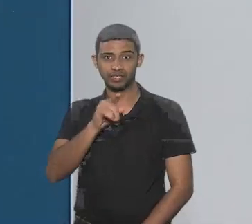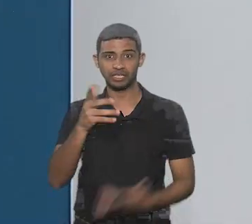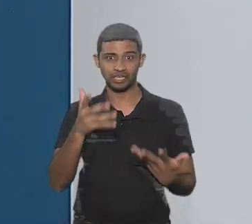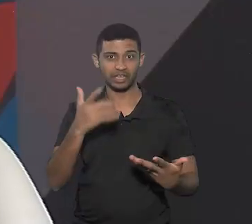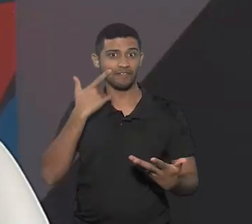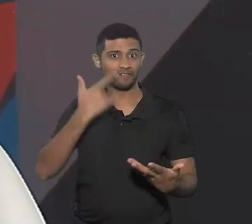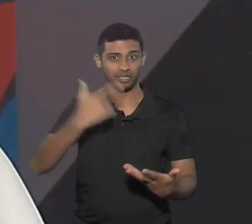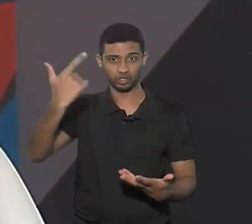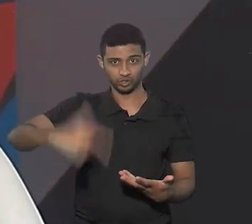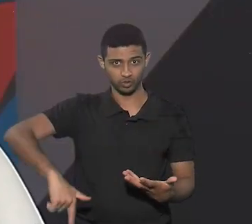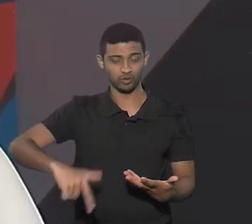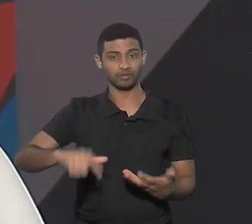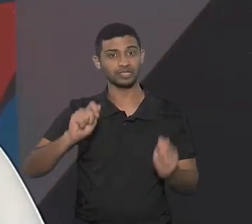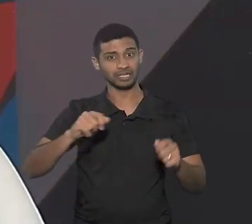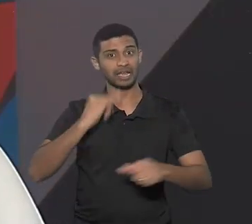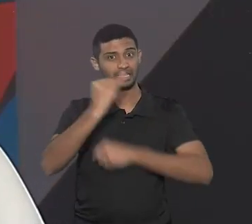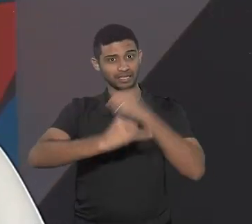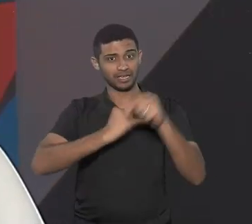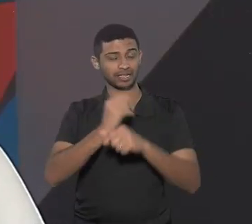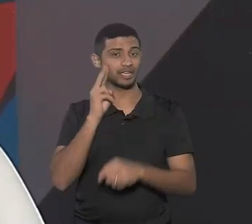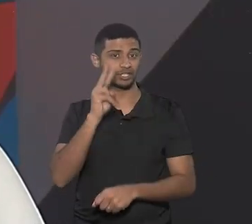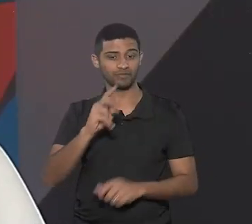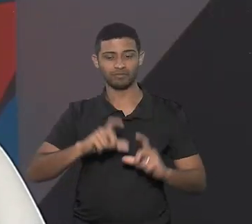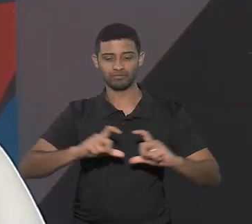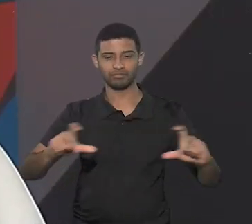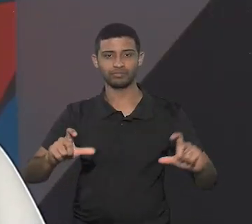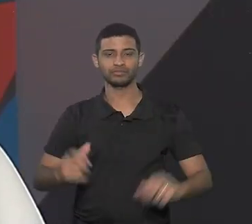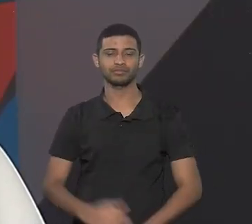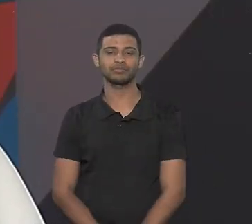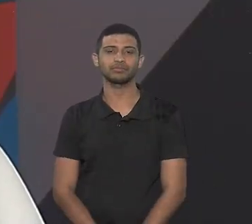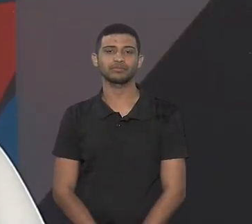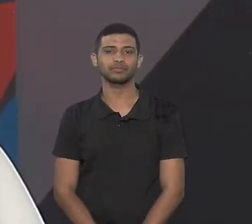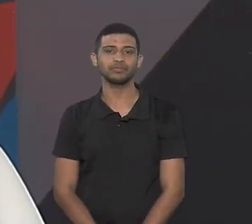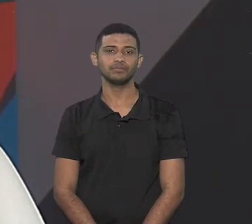Obrigado. Se você quiser rever esse programa, acesse